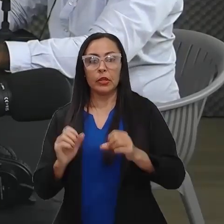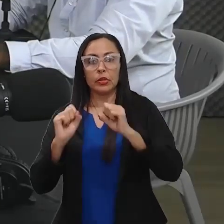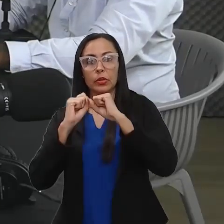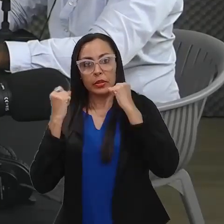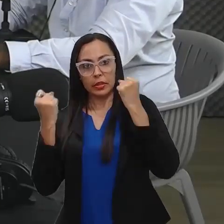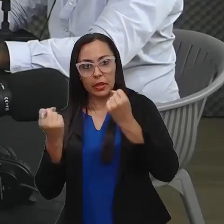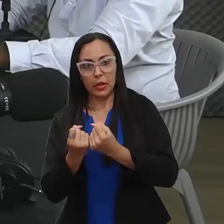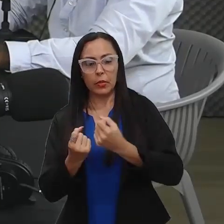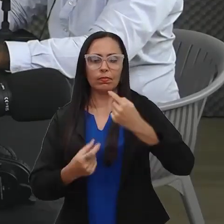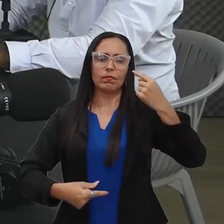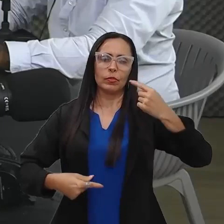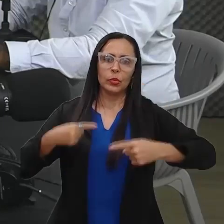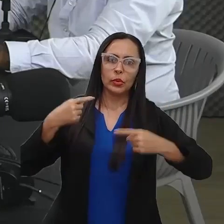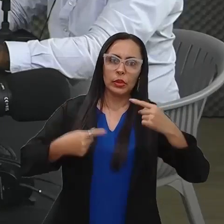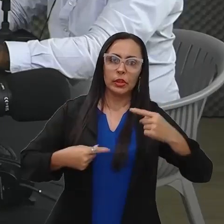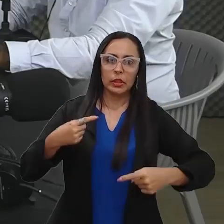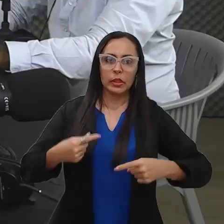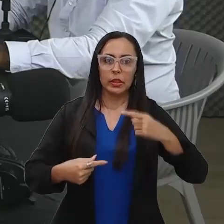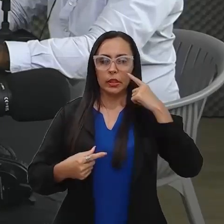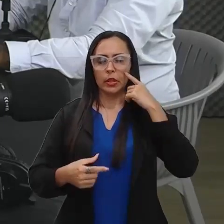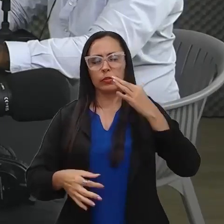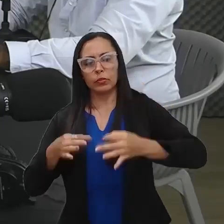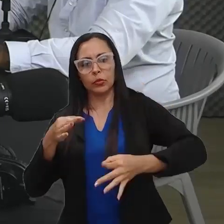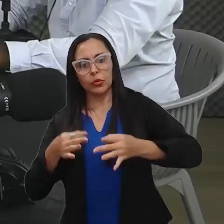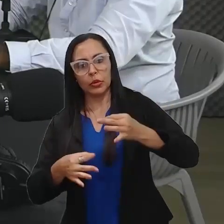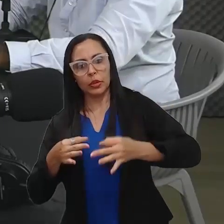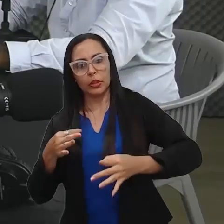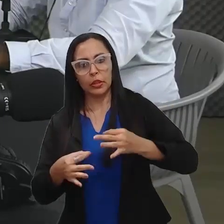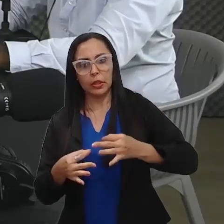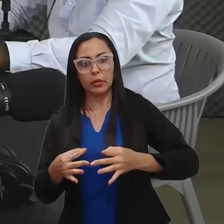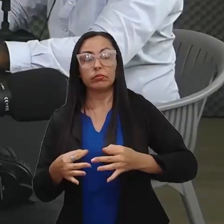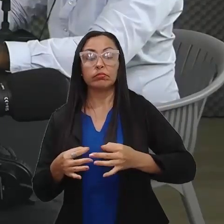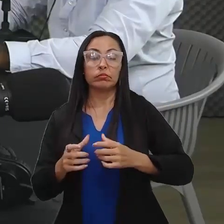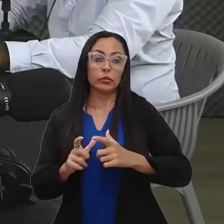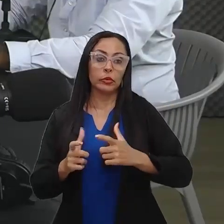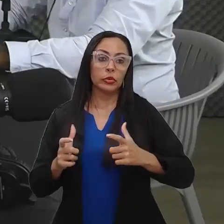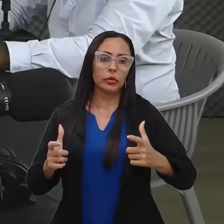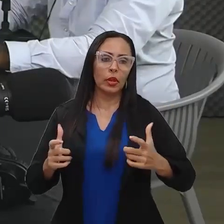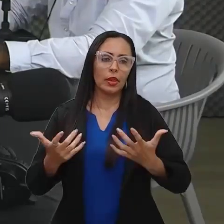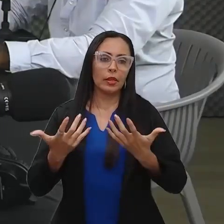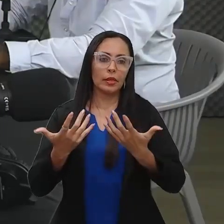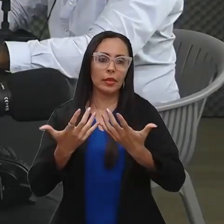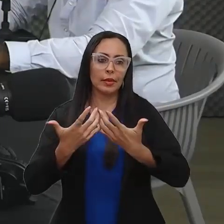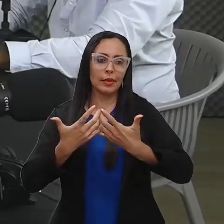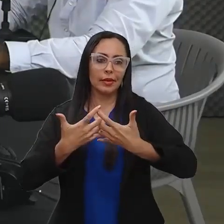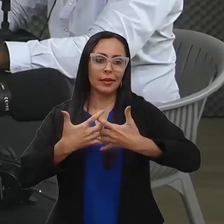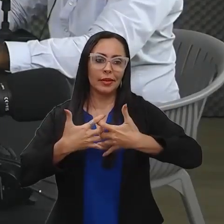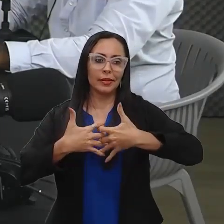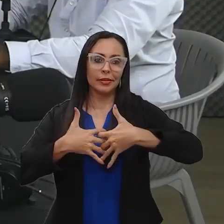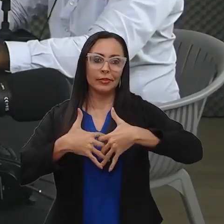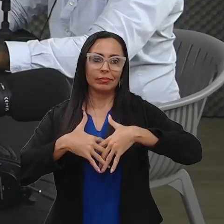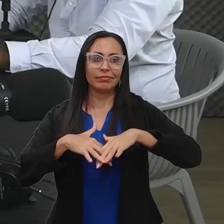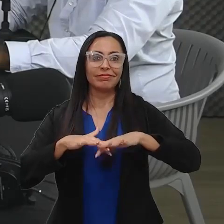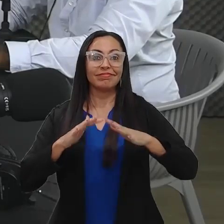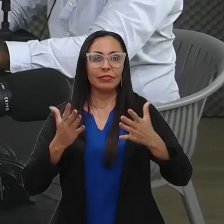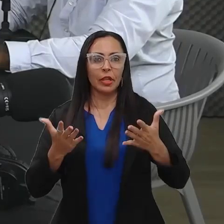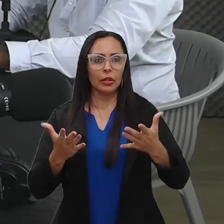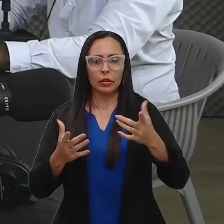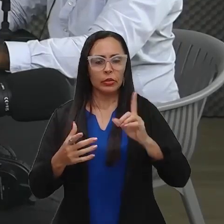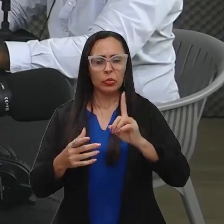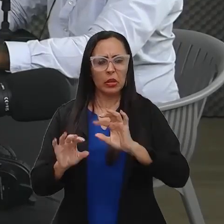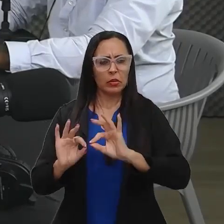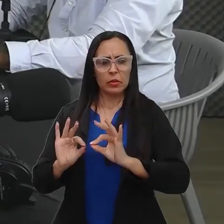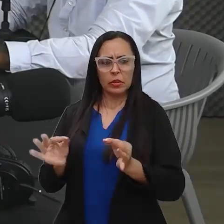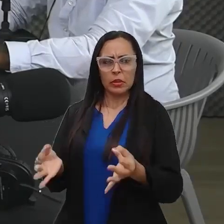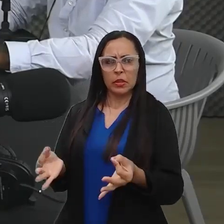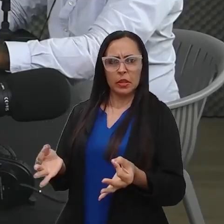social, política, jurídica, muito grande que se entrelaçam, né? Não é uma Sim. coisa simples,